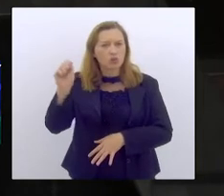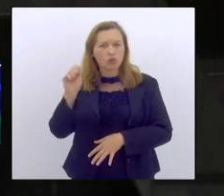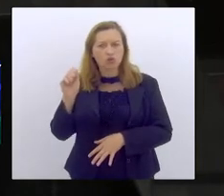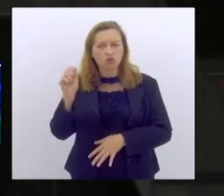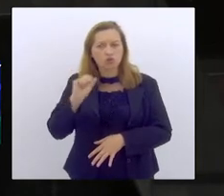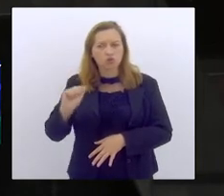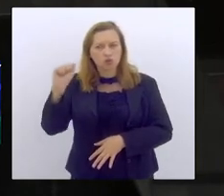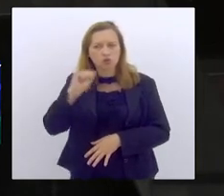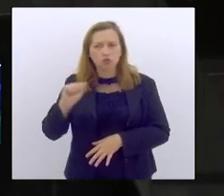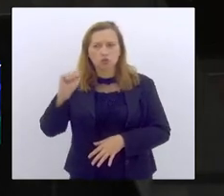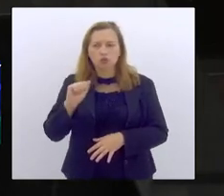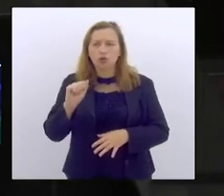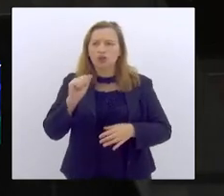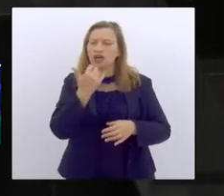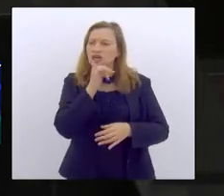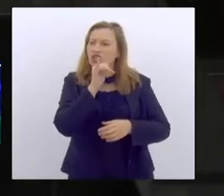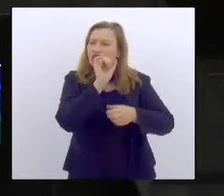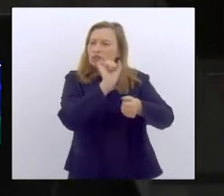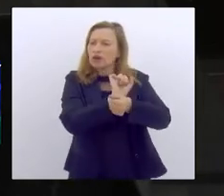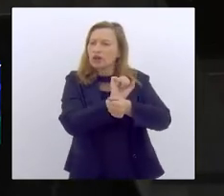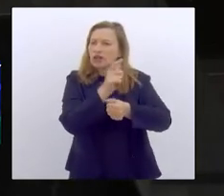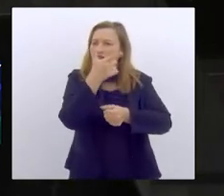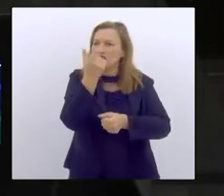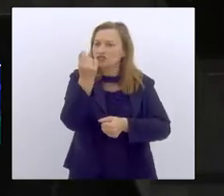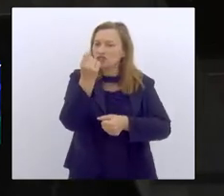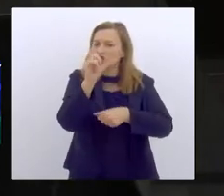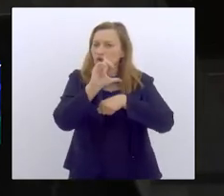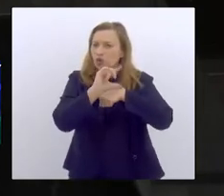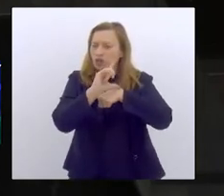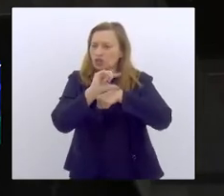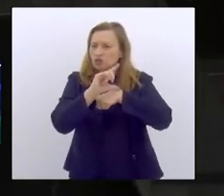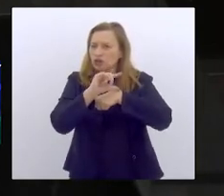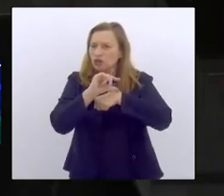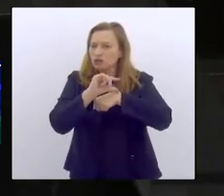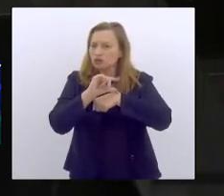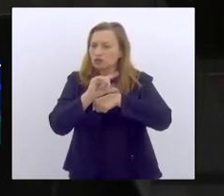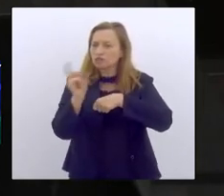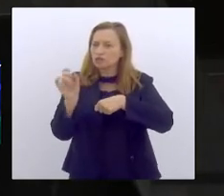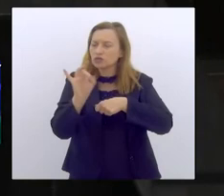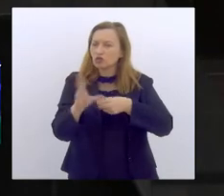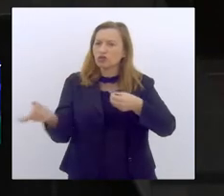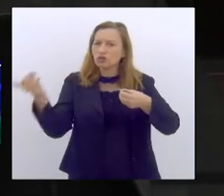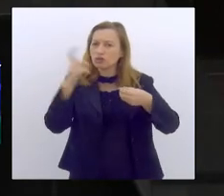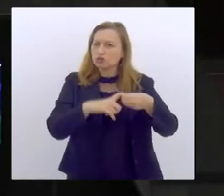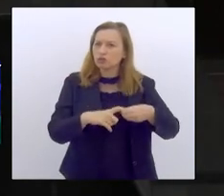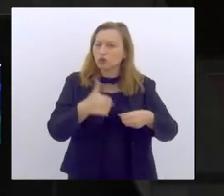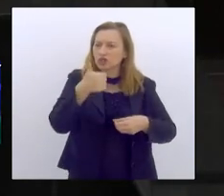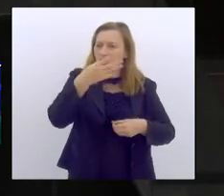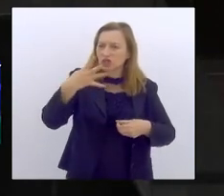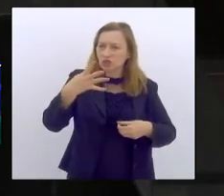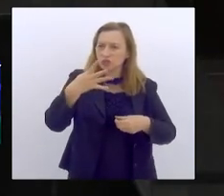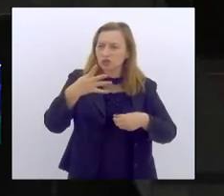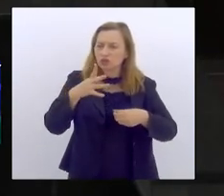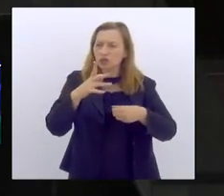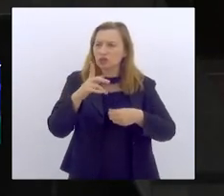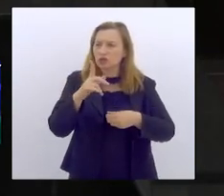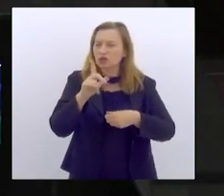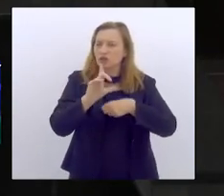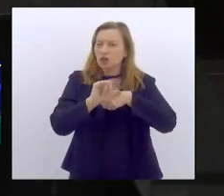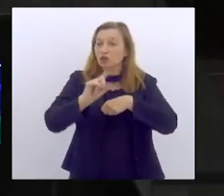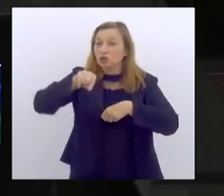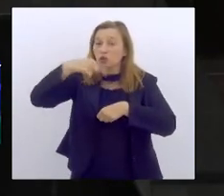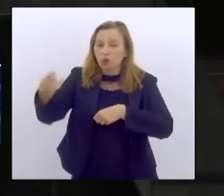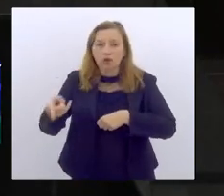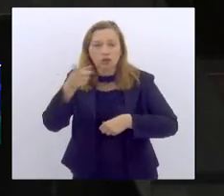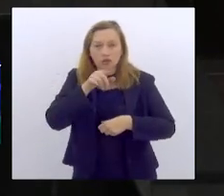é a energia foi interrompida às 20horas Ah e só Voltou às 14 horas do